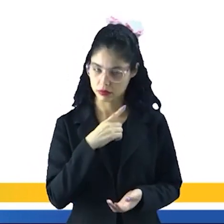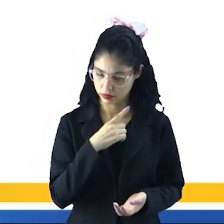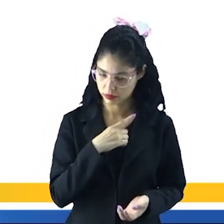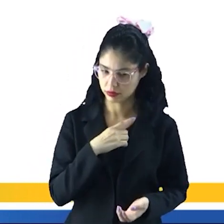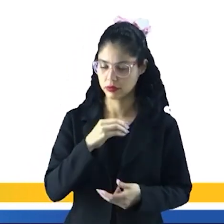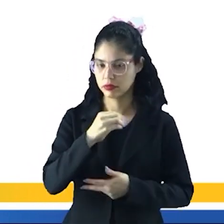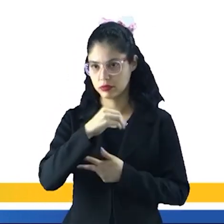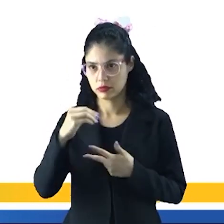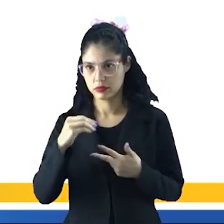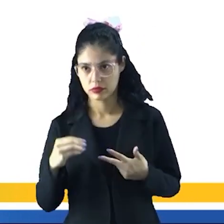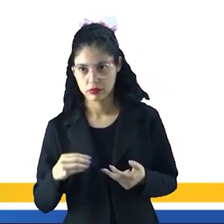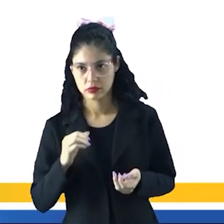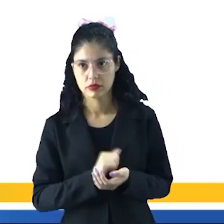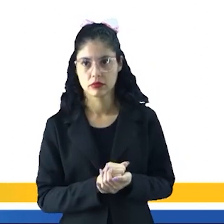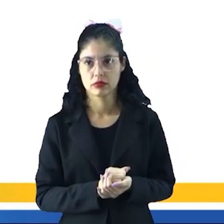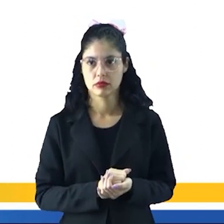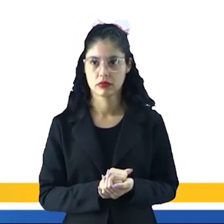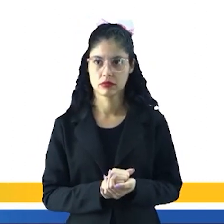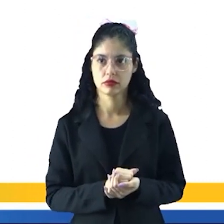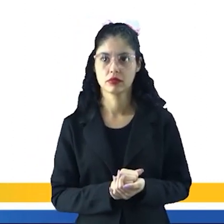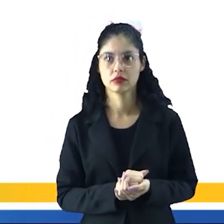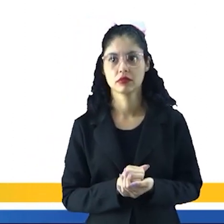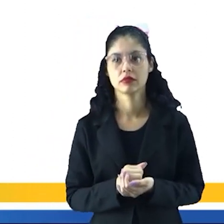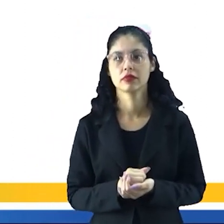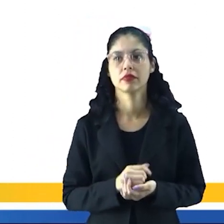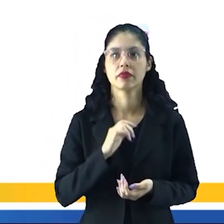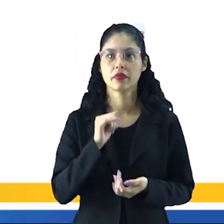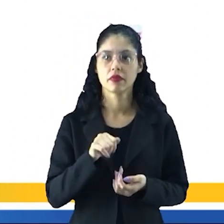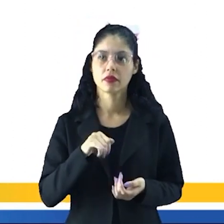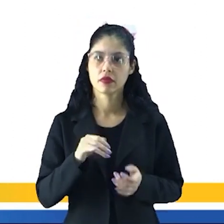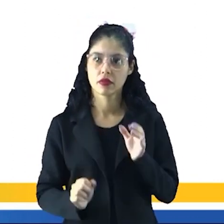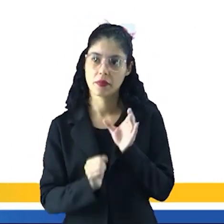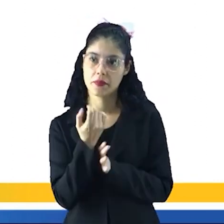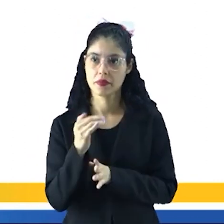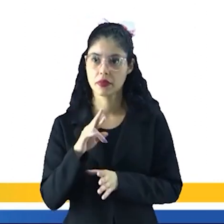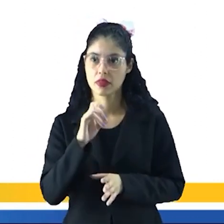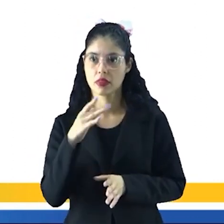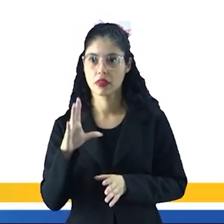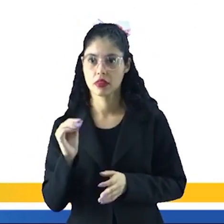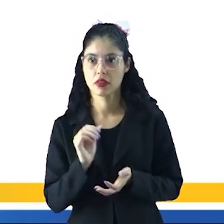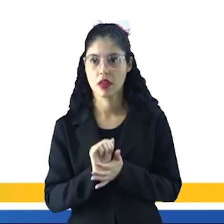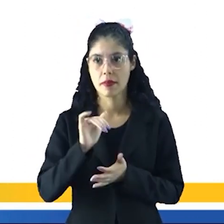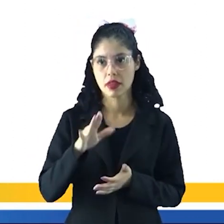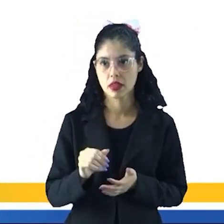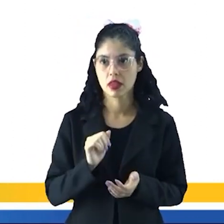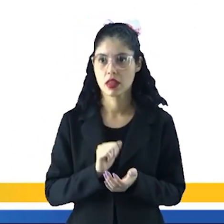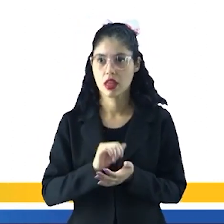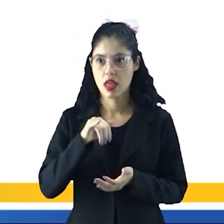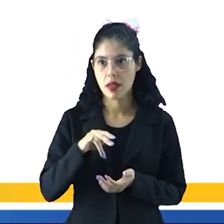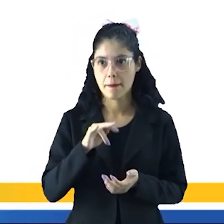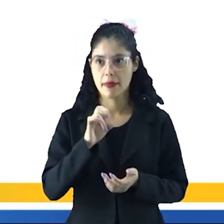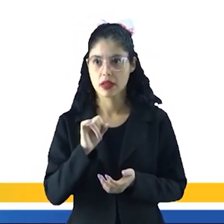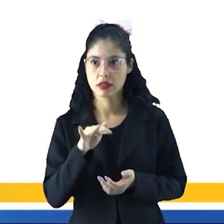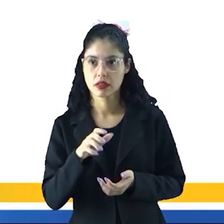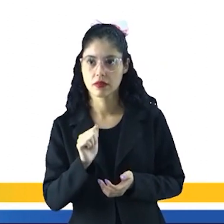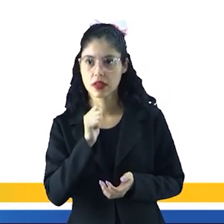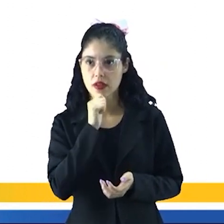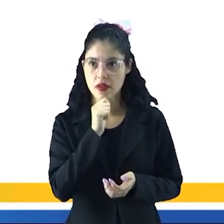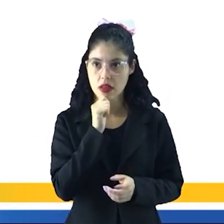Enem. E aqui eu digo assim, ó, Cildo Meirelles cria instalações maciças e imersas